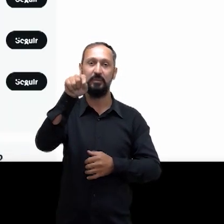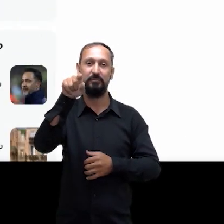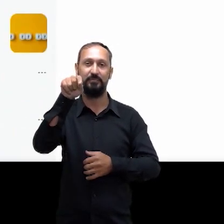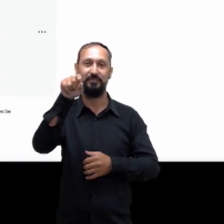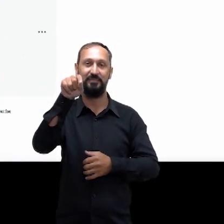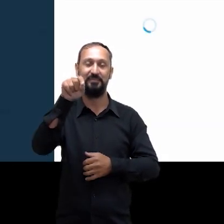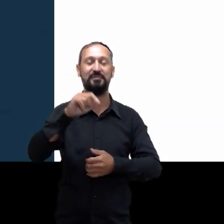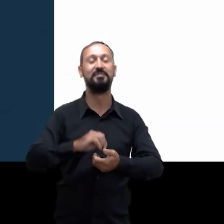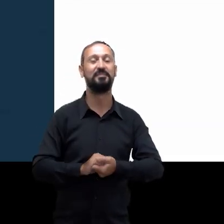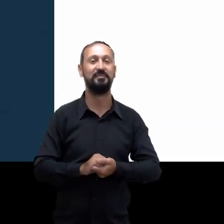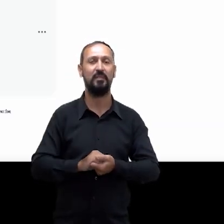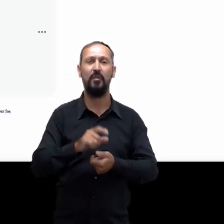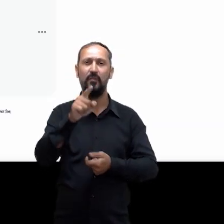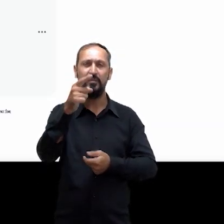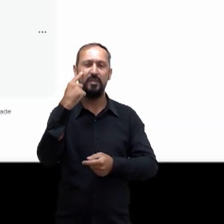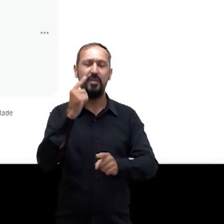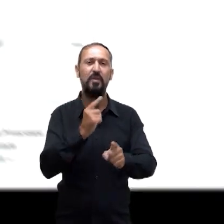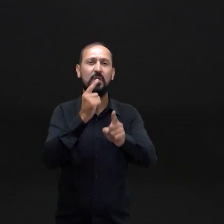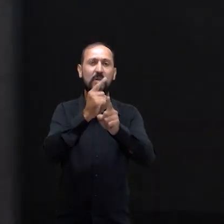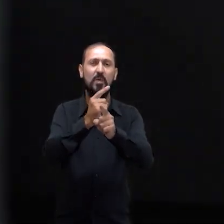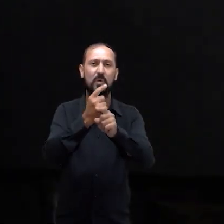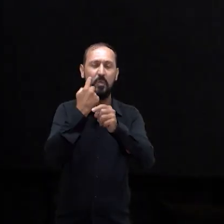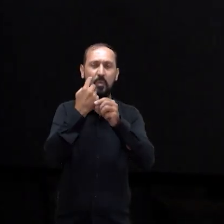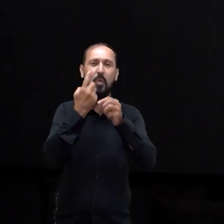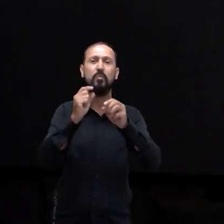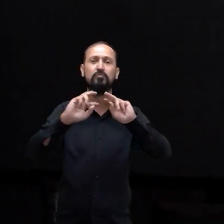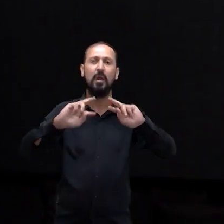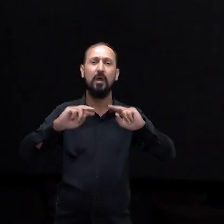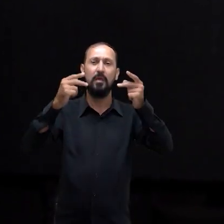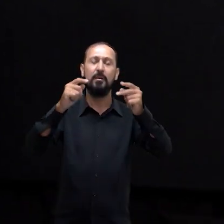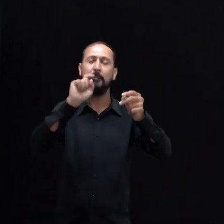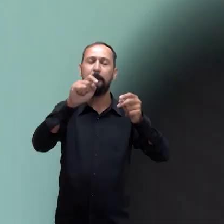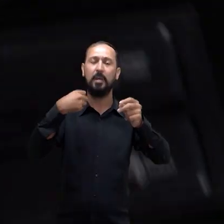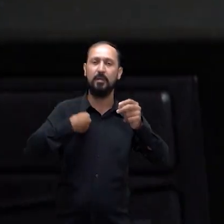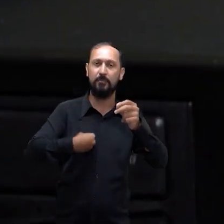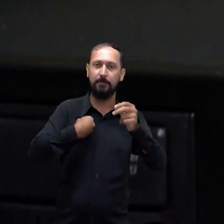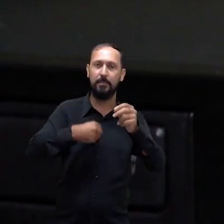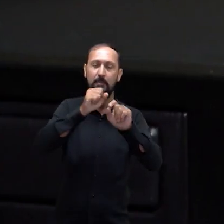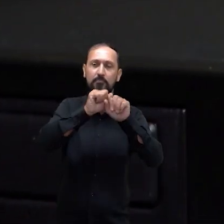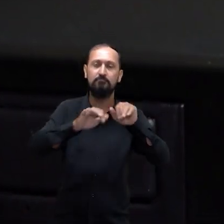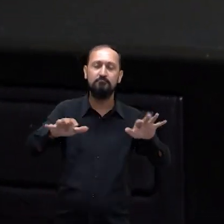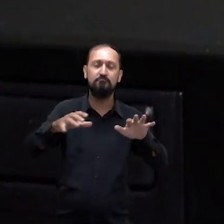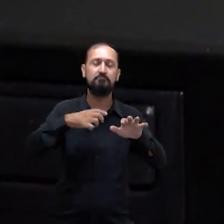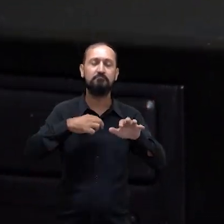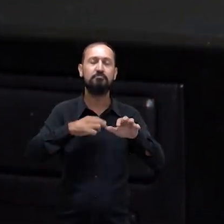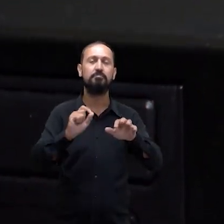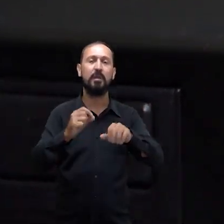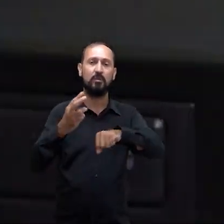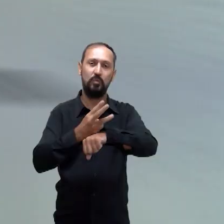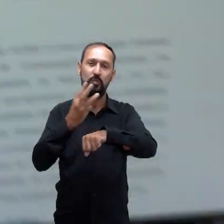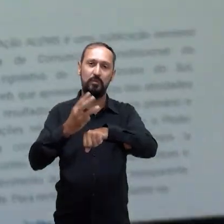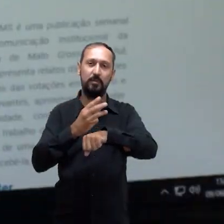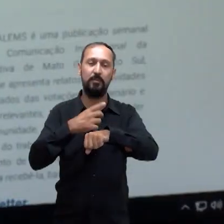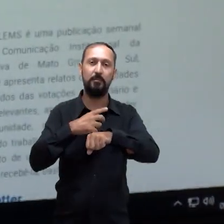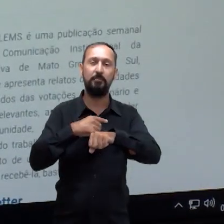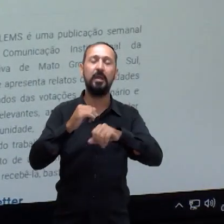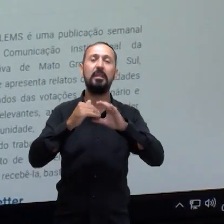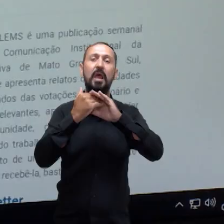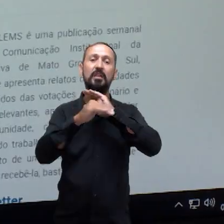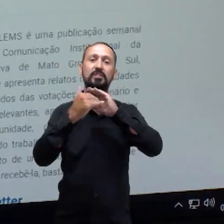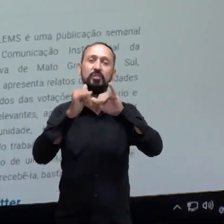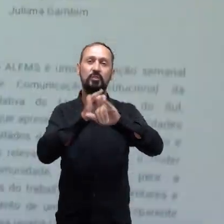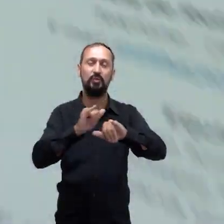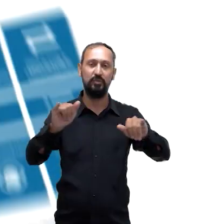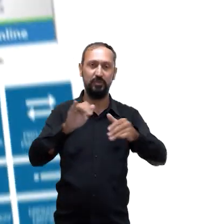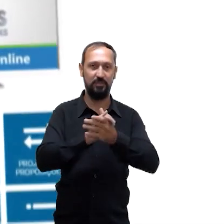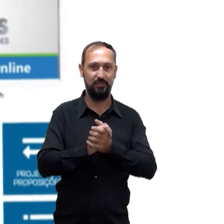Instagram e Twitter. Você encontra também links para o cadastro, a lista de transmissão do WhatsApp para o